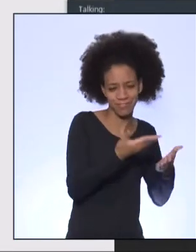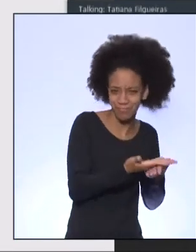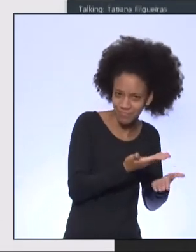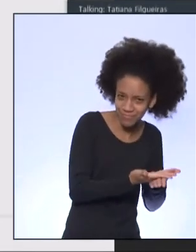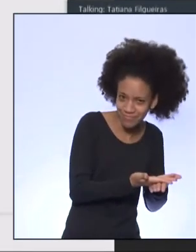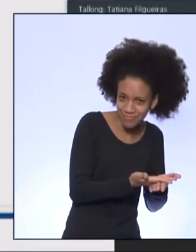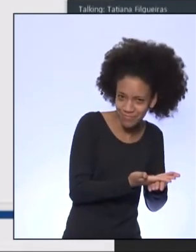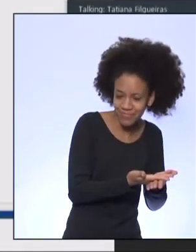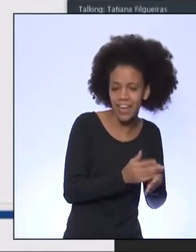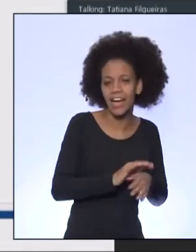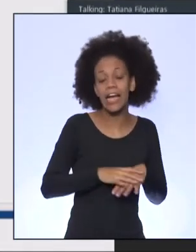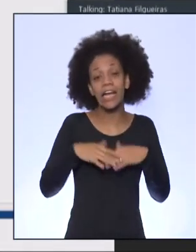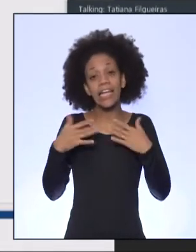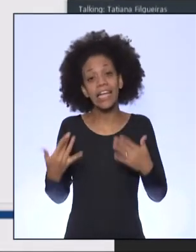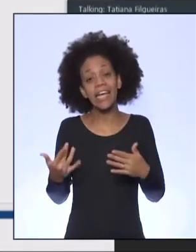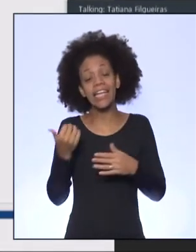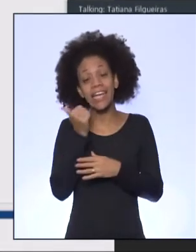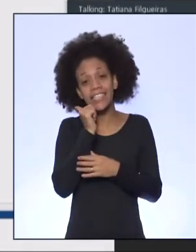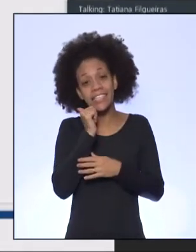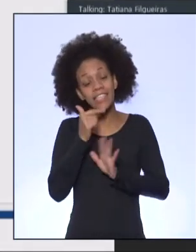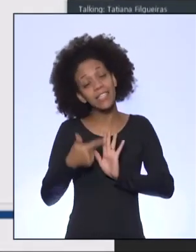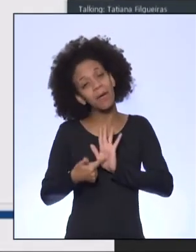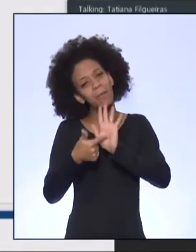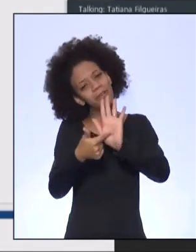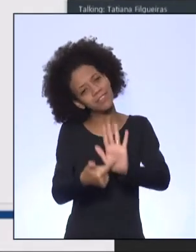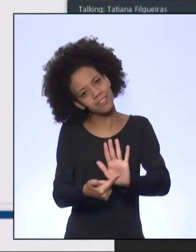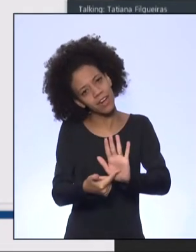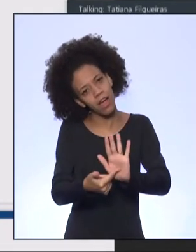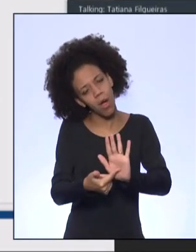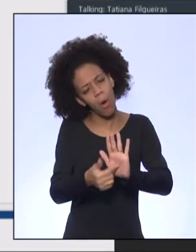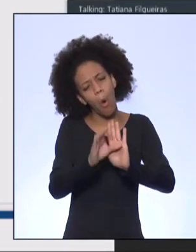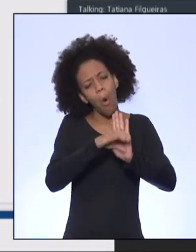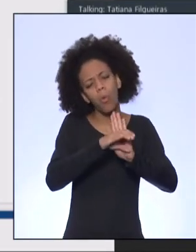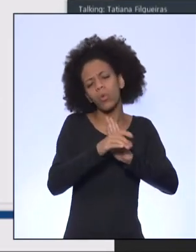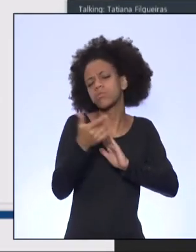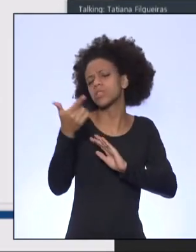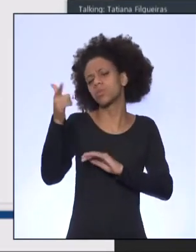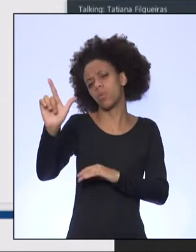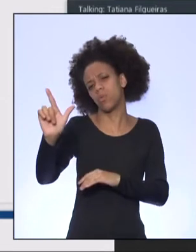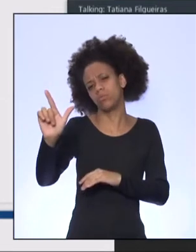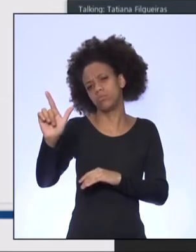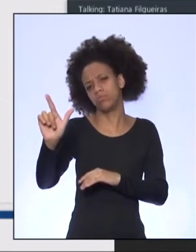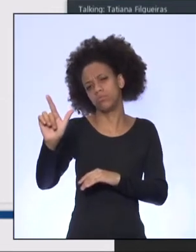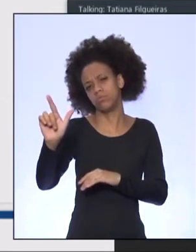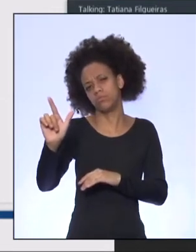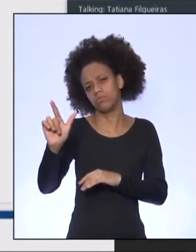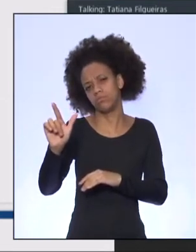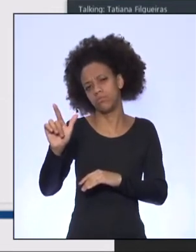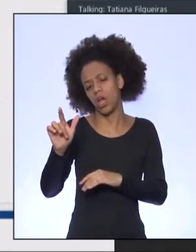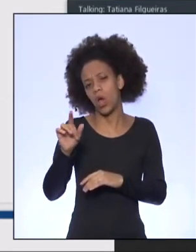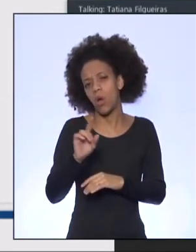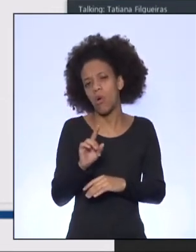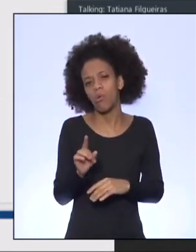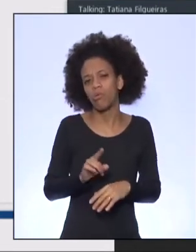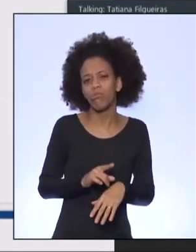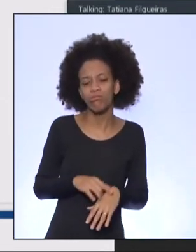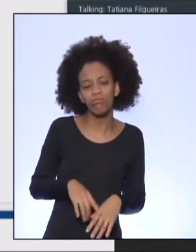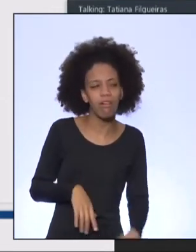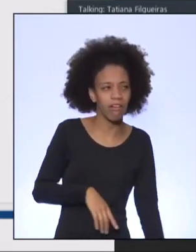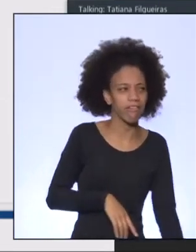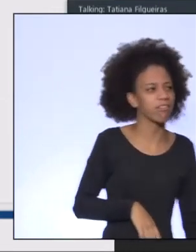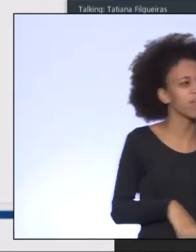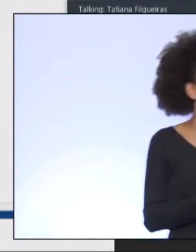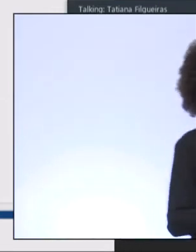E daí a ciência vai mostrar para a gente um outro conceito. Isso não é com